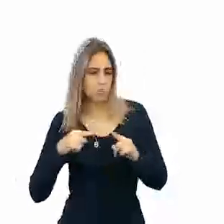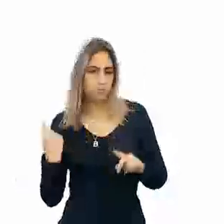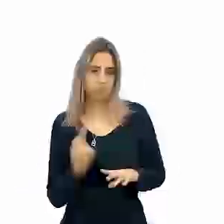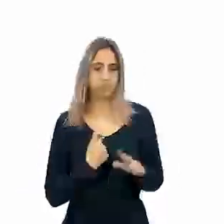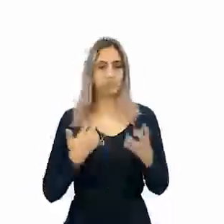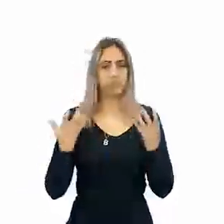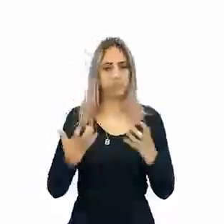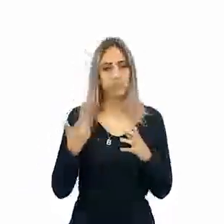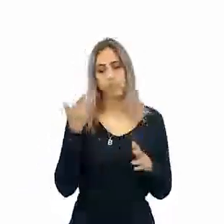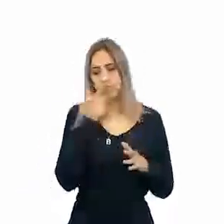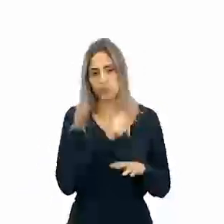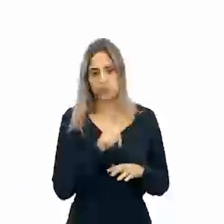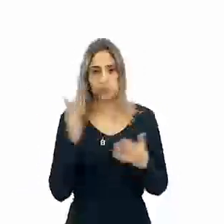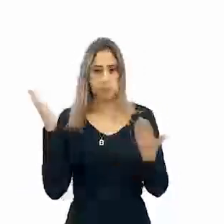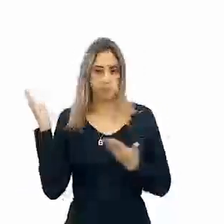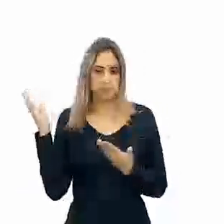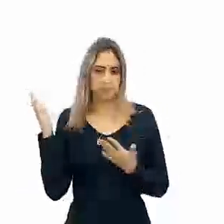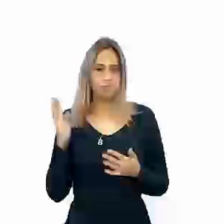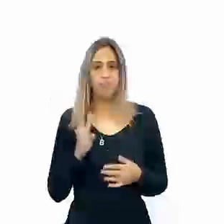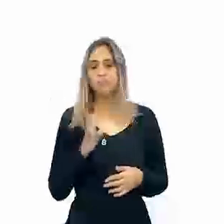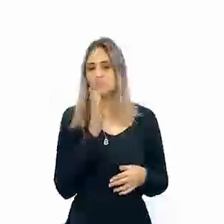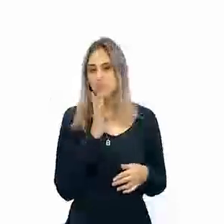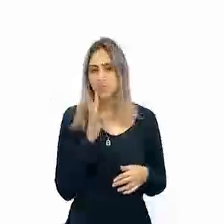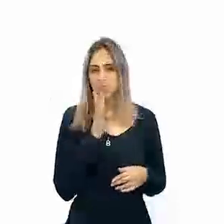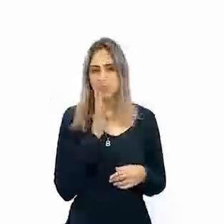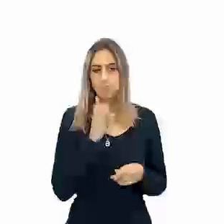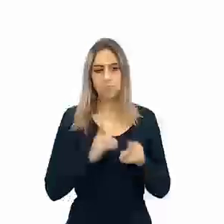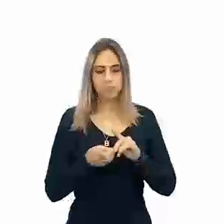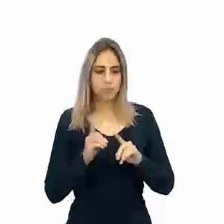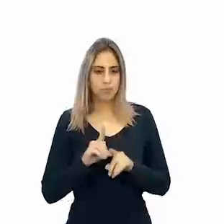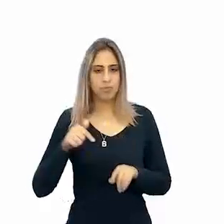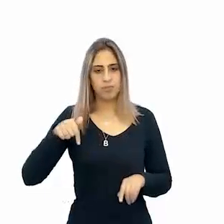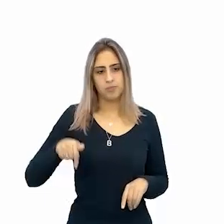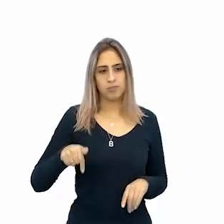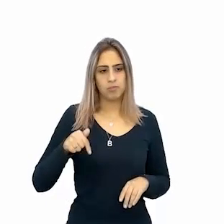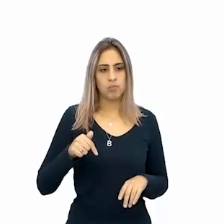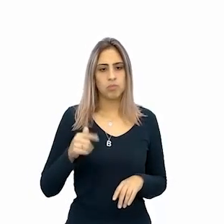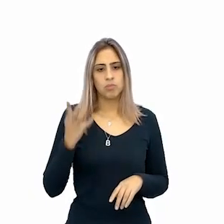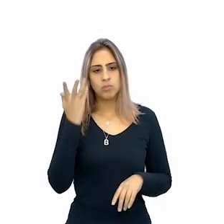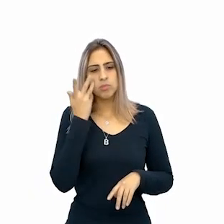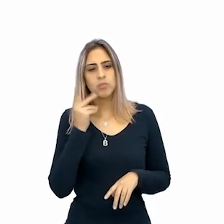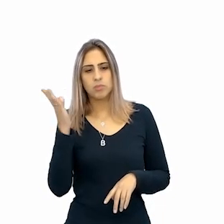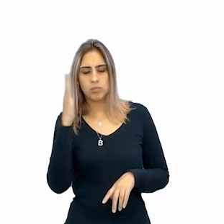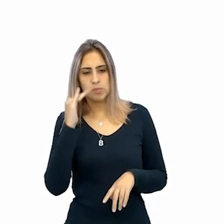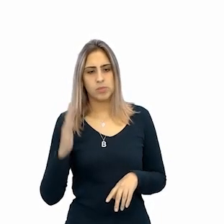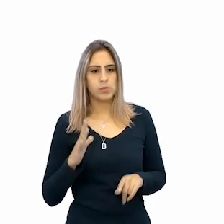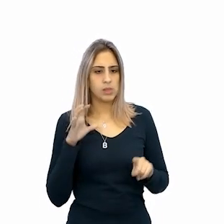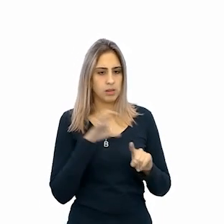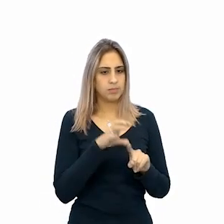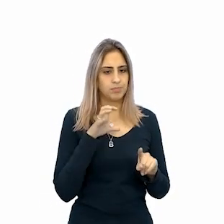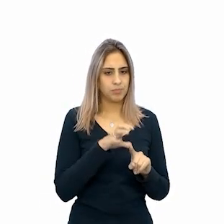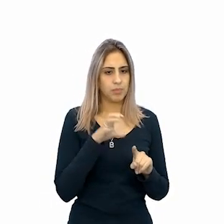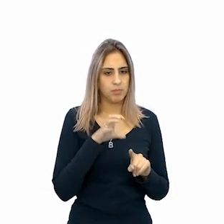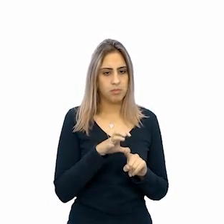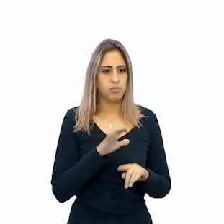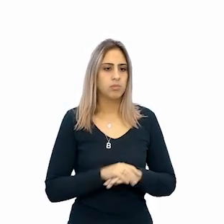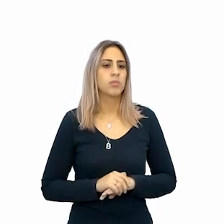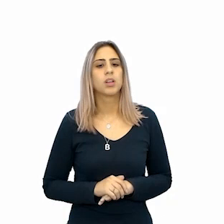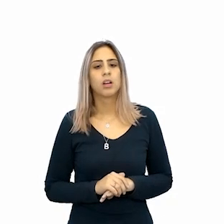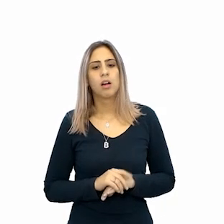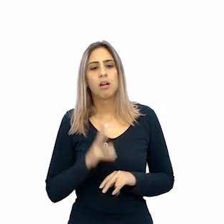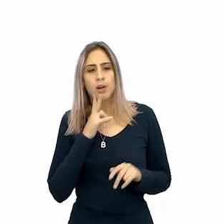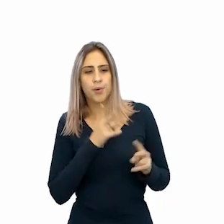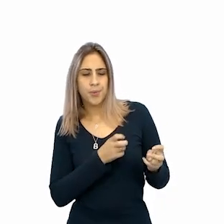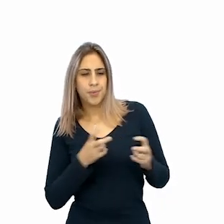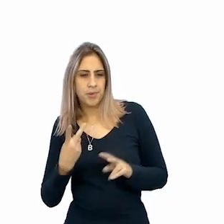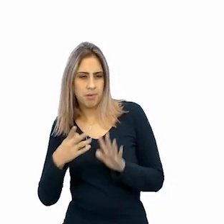queremos atingir. Conhecer a sequência didática 7, Animais Brasileiros Ameaçados de Extinção,